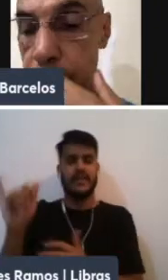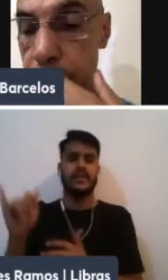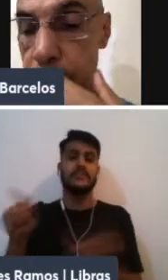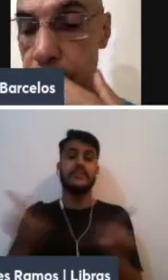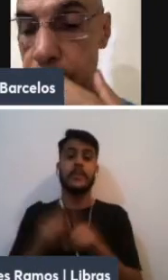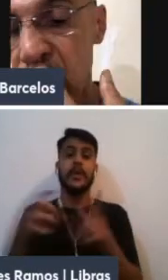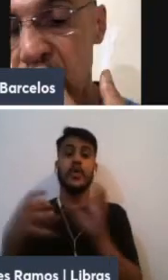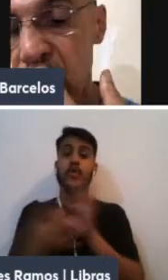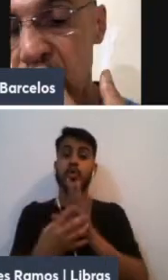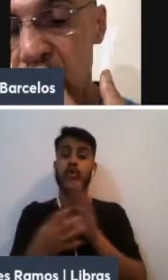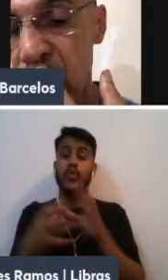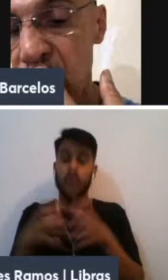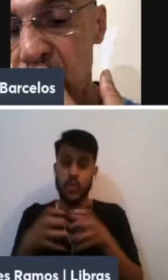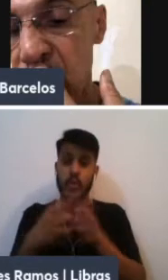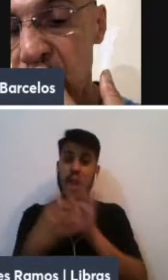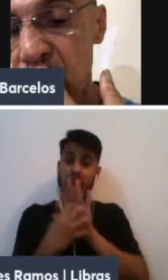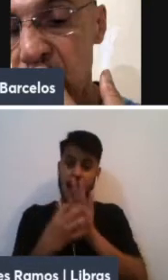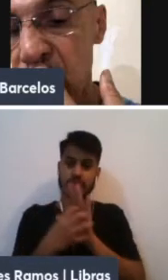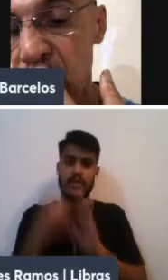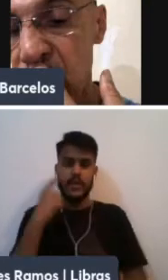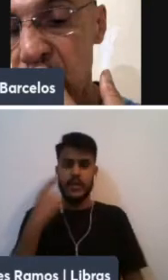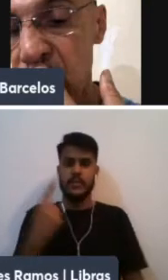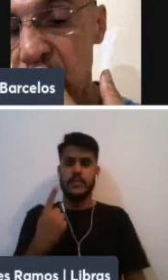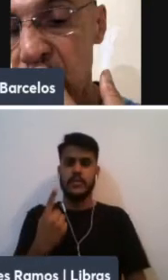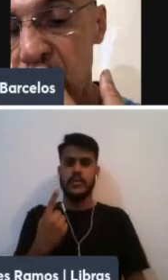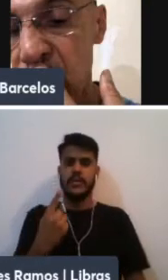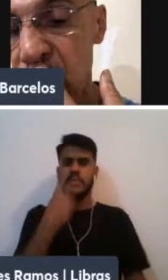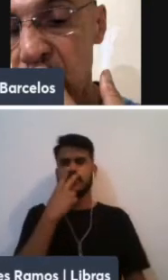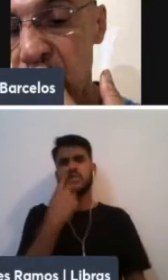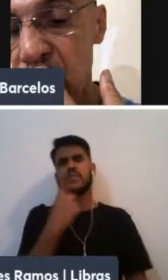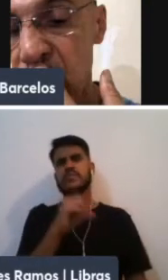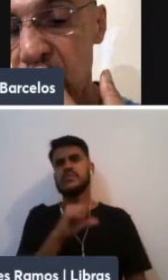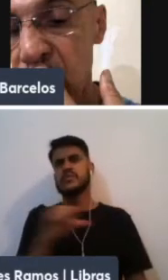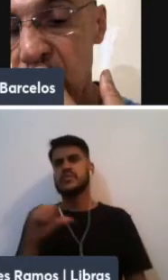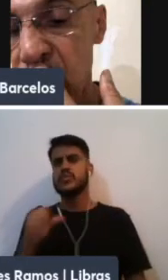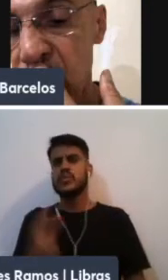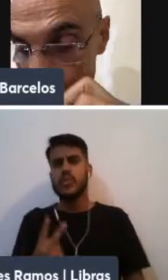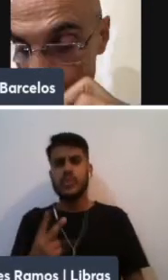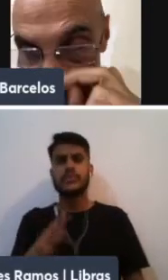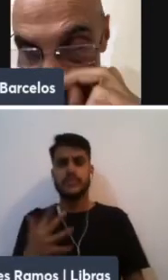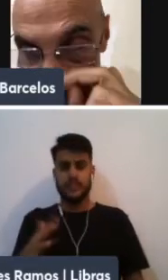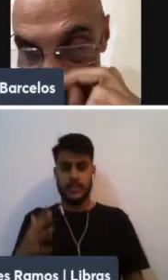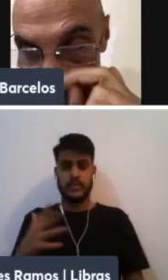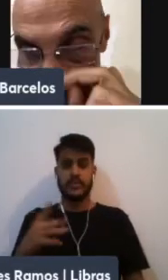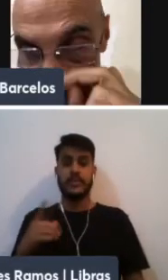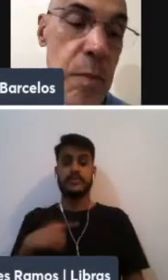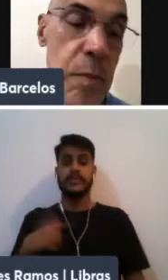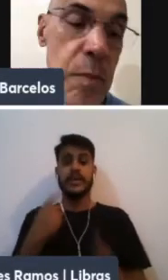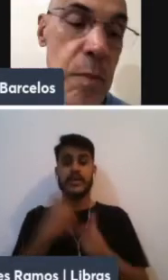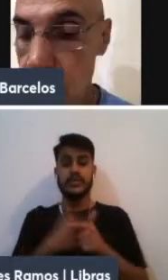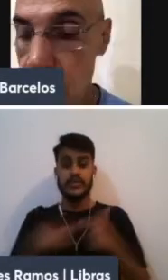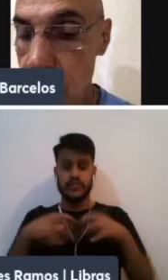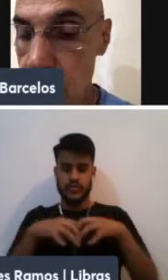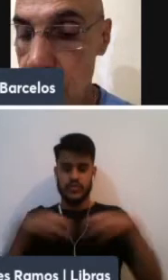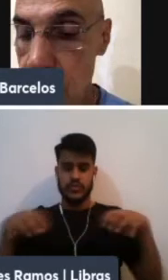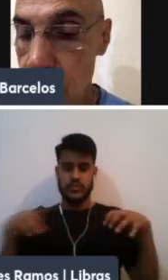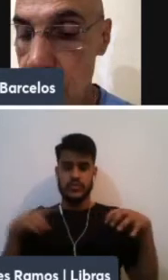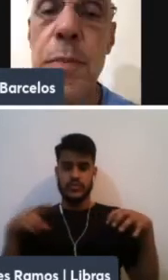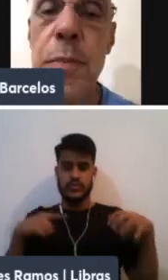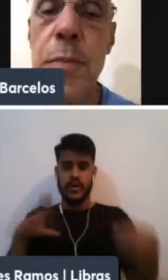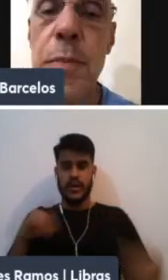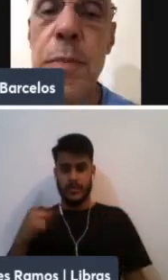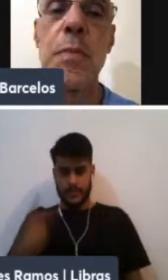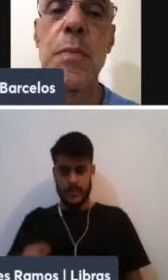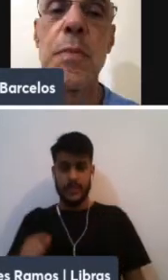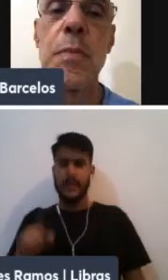em 2002, final de 2002, a sede era dividida com o GAPA. Né, e o GAPA, que era